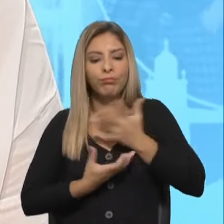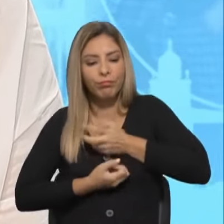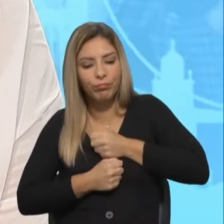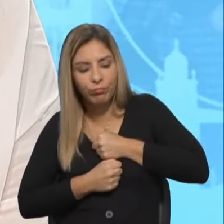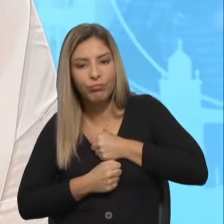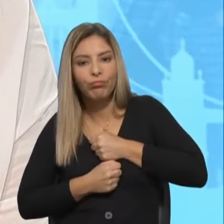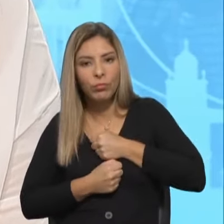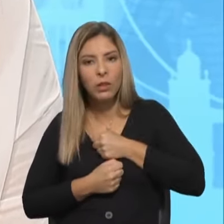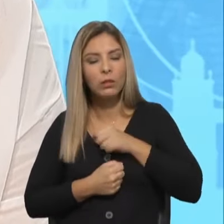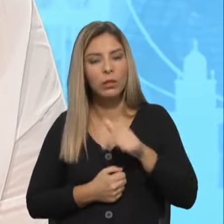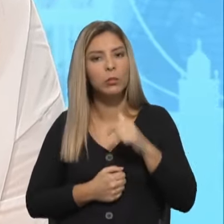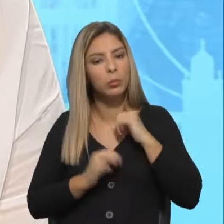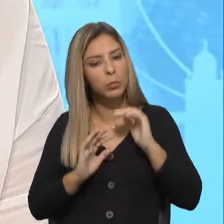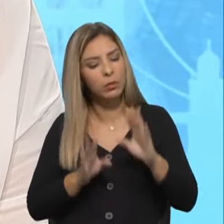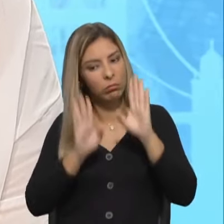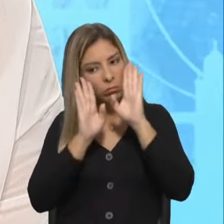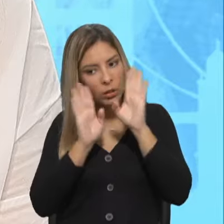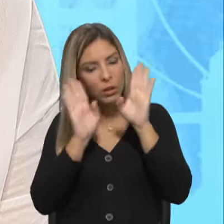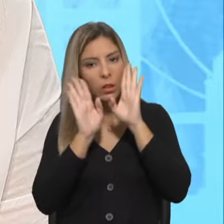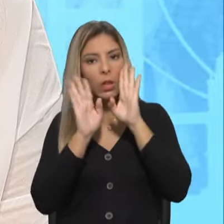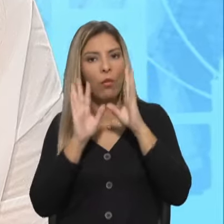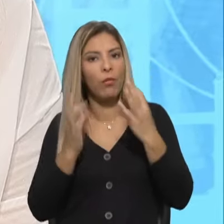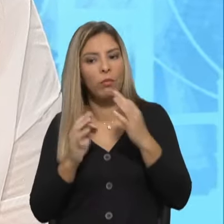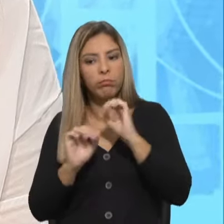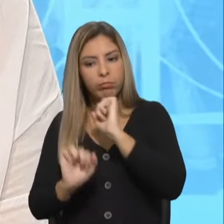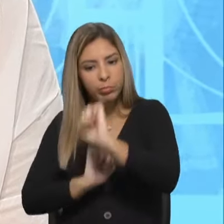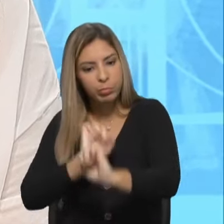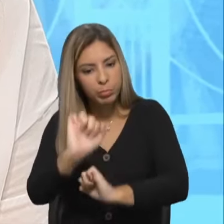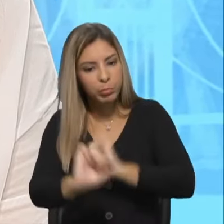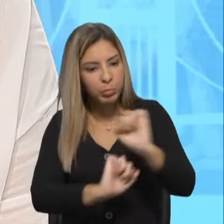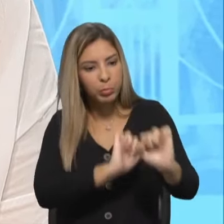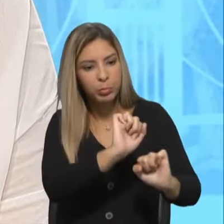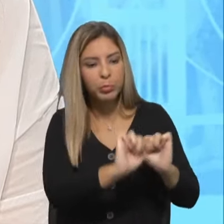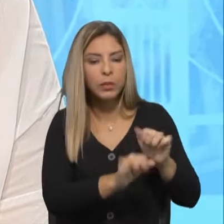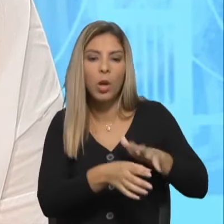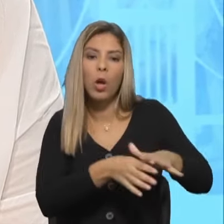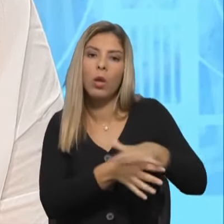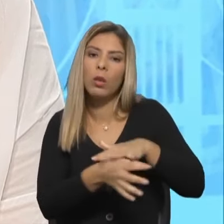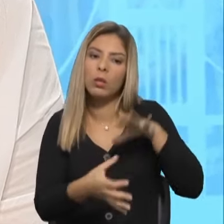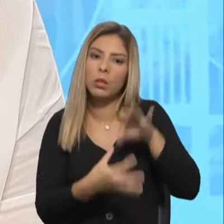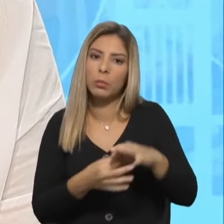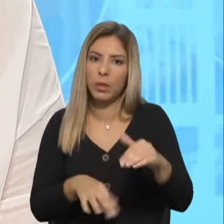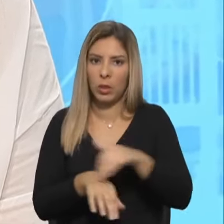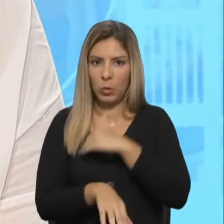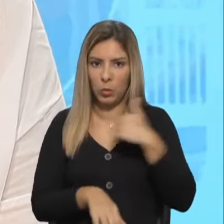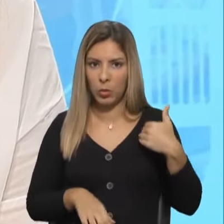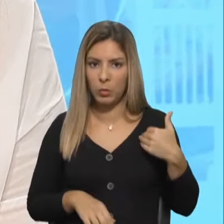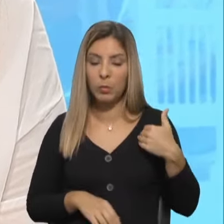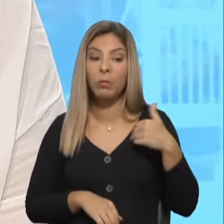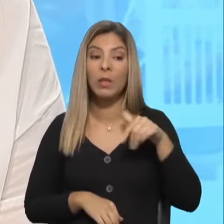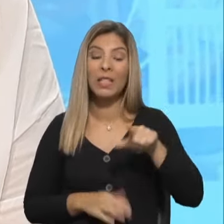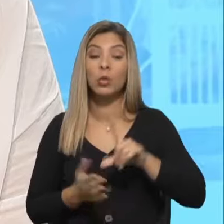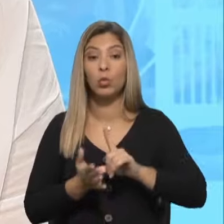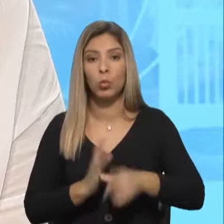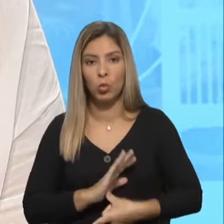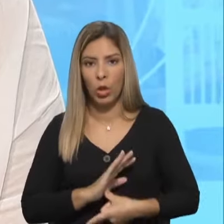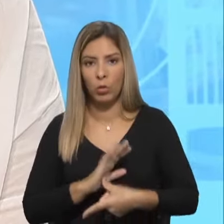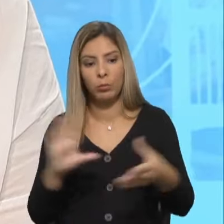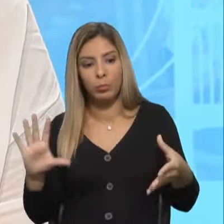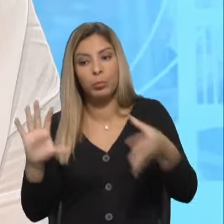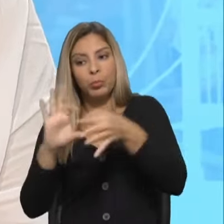que começar a ser olhado efetivamente também pelas entidades de saúde e por isso neste momento também o nosso projeto nos hospitais com os